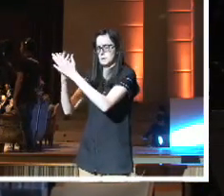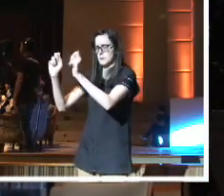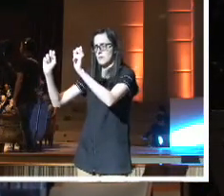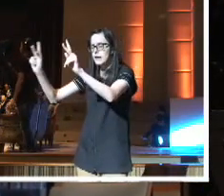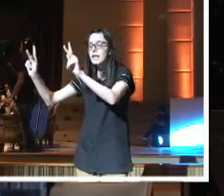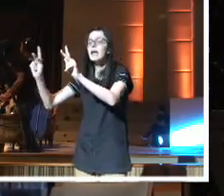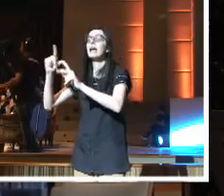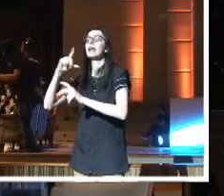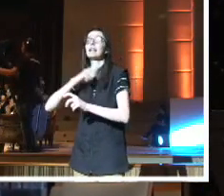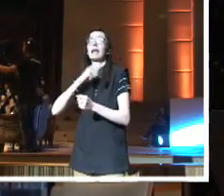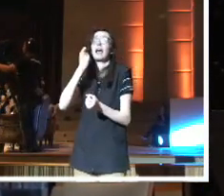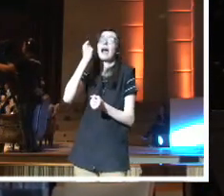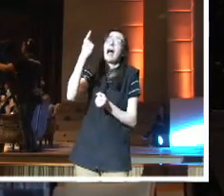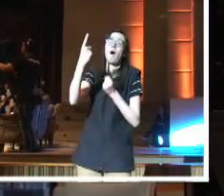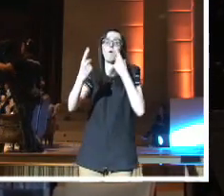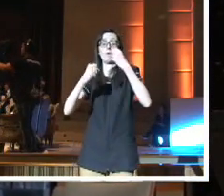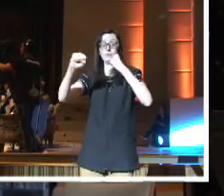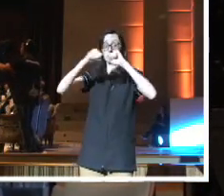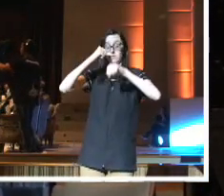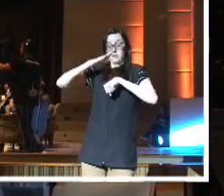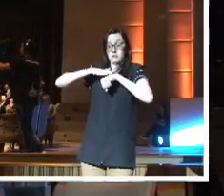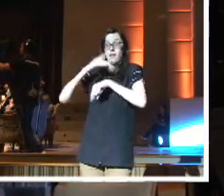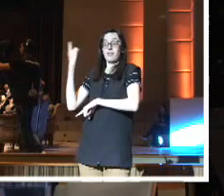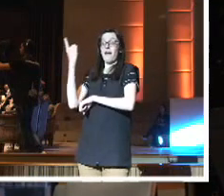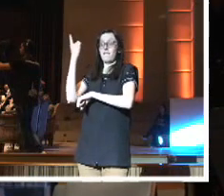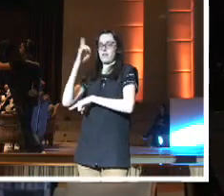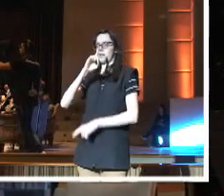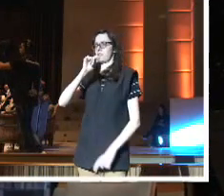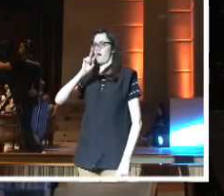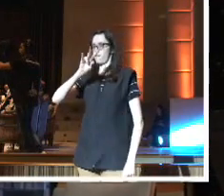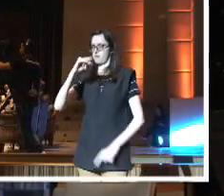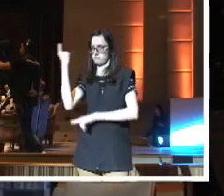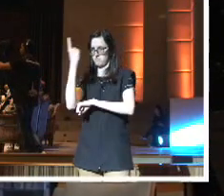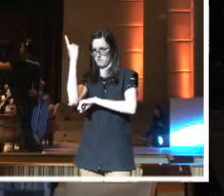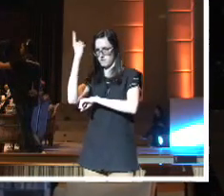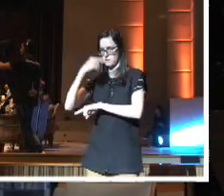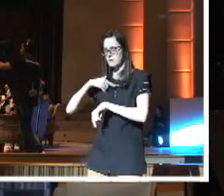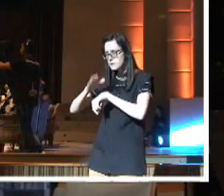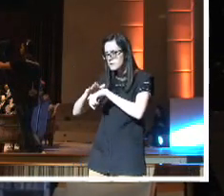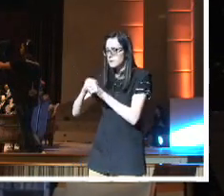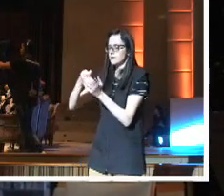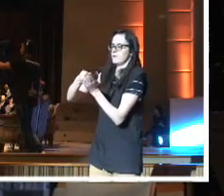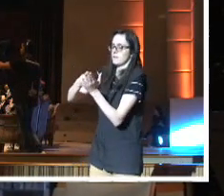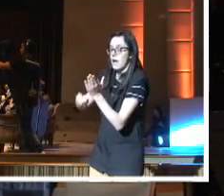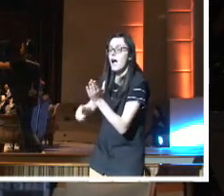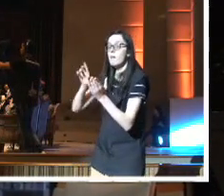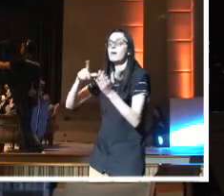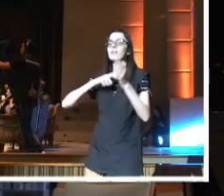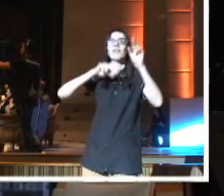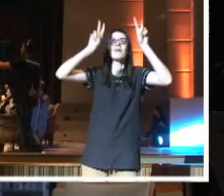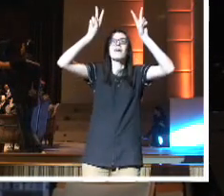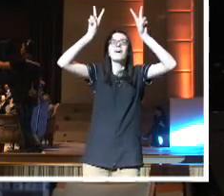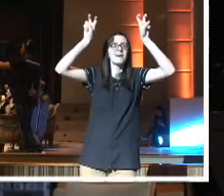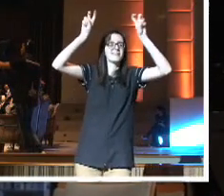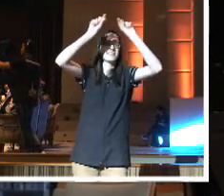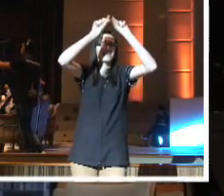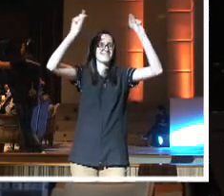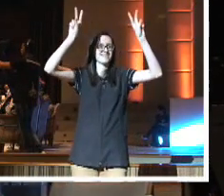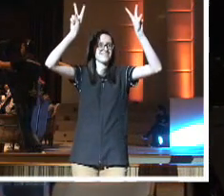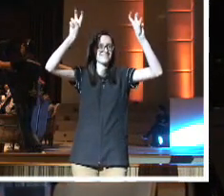de alguns salmos escritos por Davi, onde no título desses salmos ele